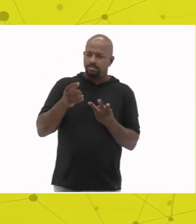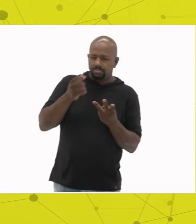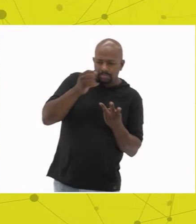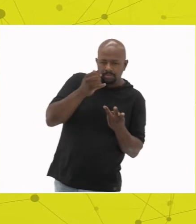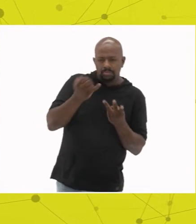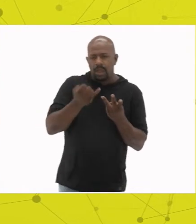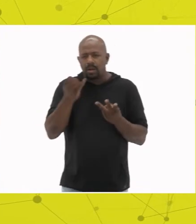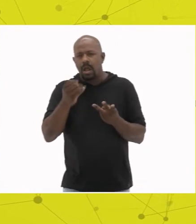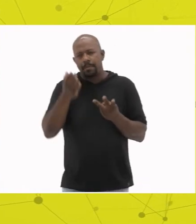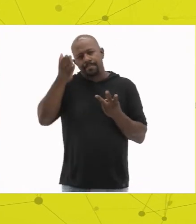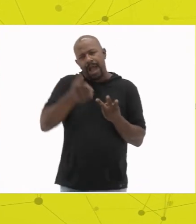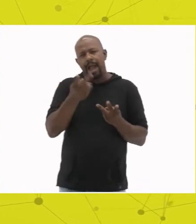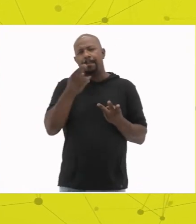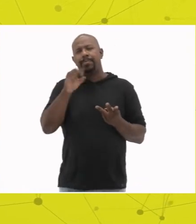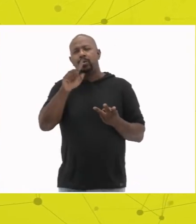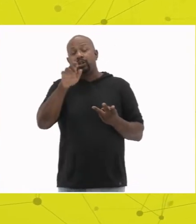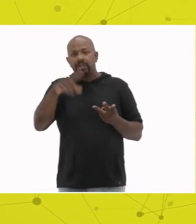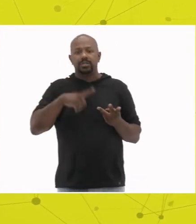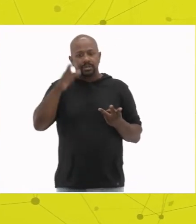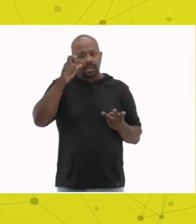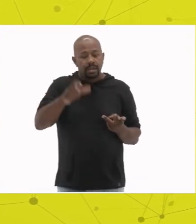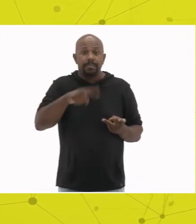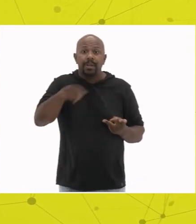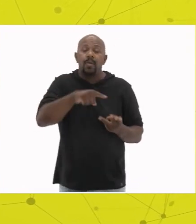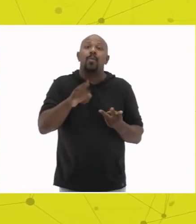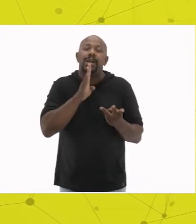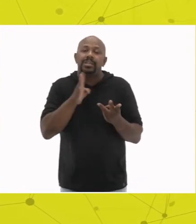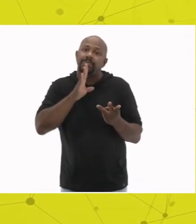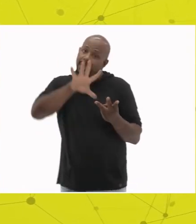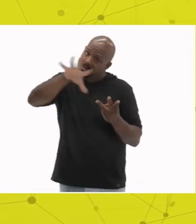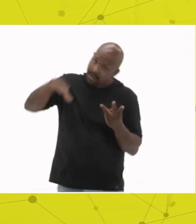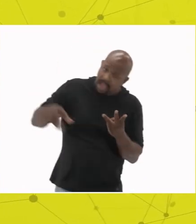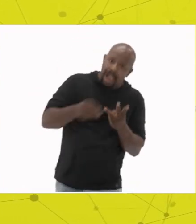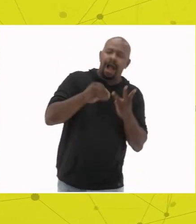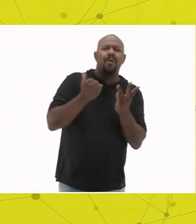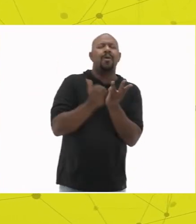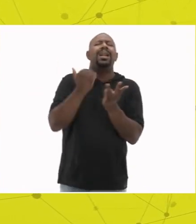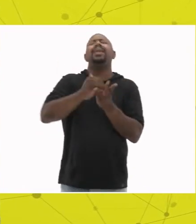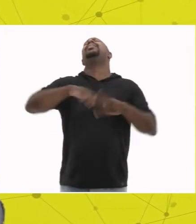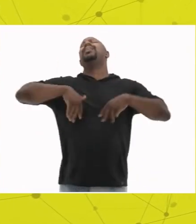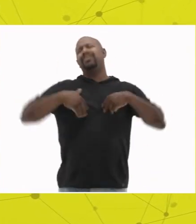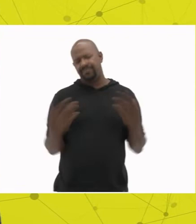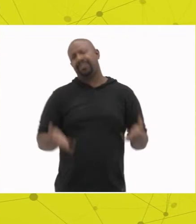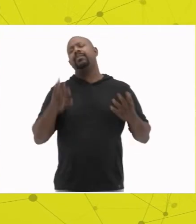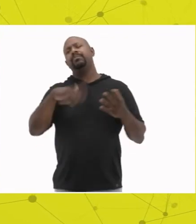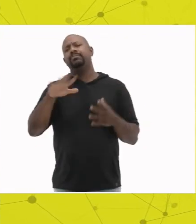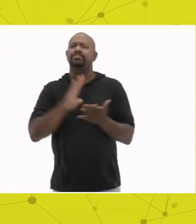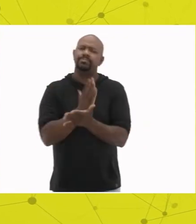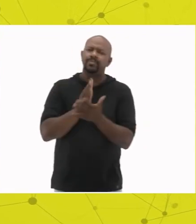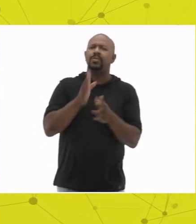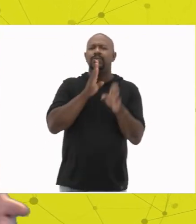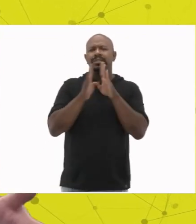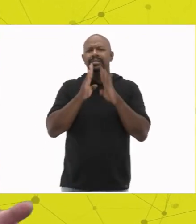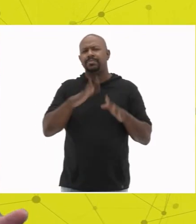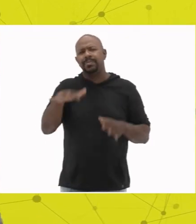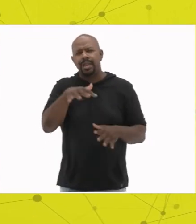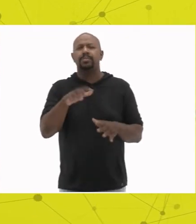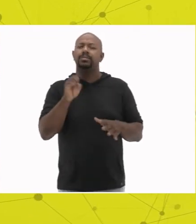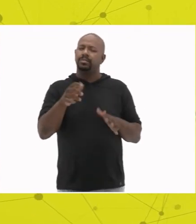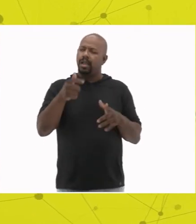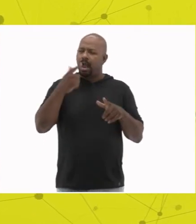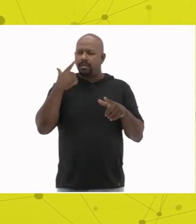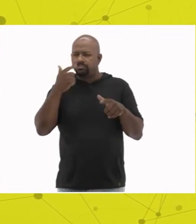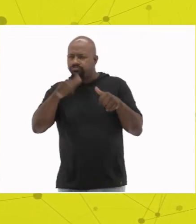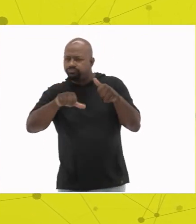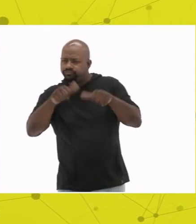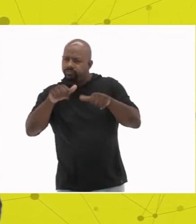interator/projetista interessa-se pelo conhecimento dos resultados da atividade, aplicados em algo além. Enfim, lidamos aqui com o conhecimento que,